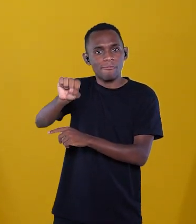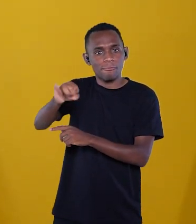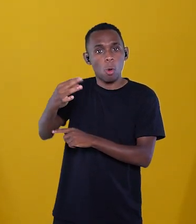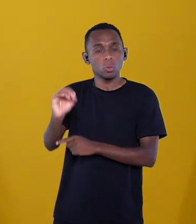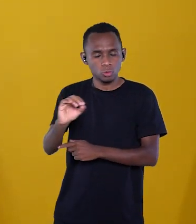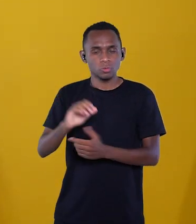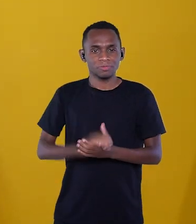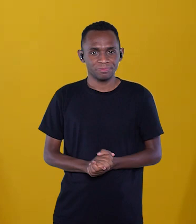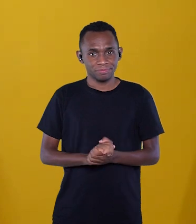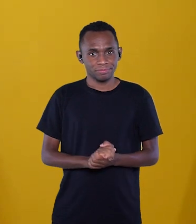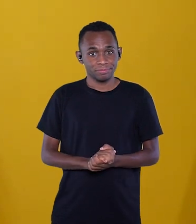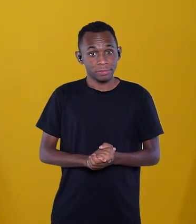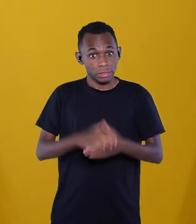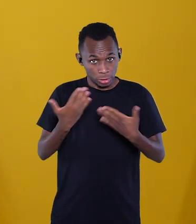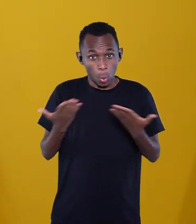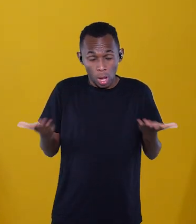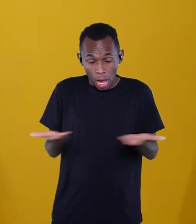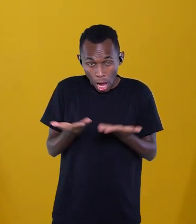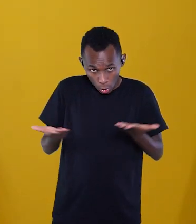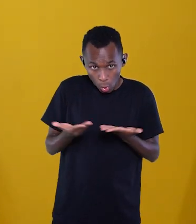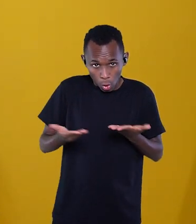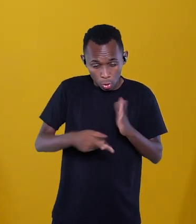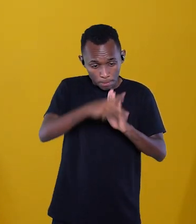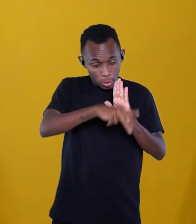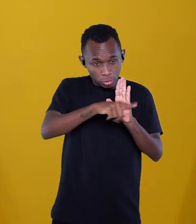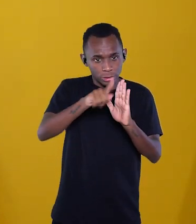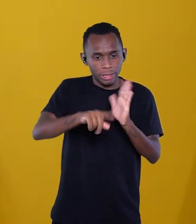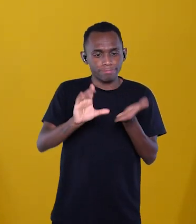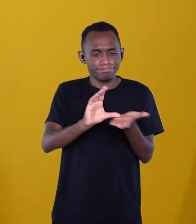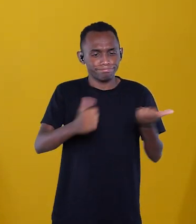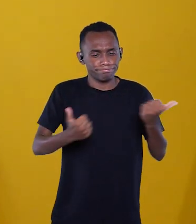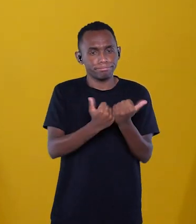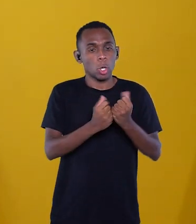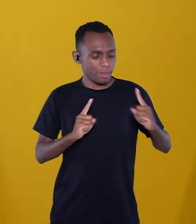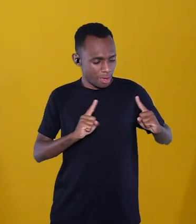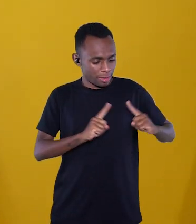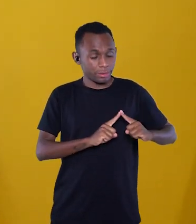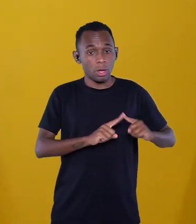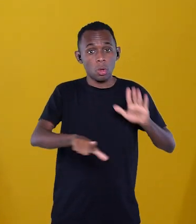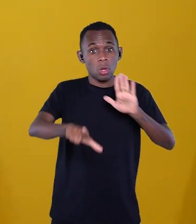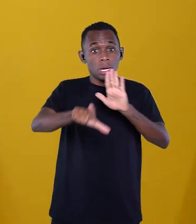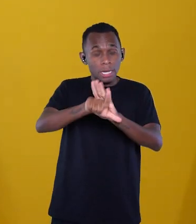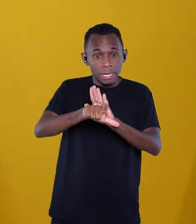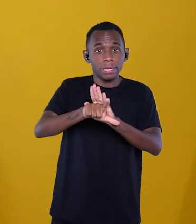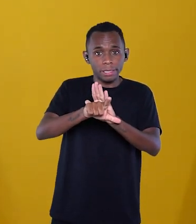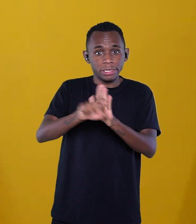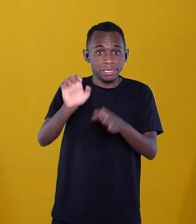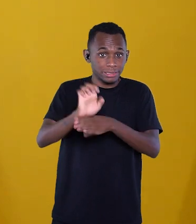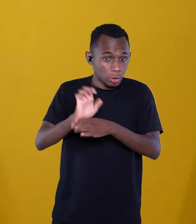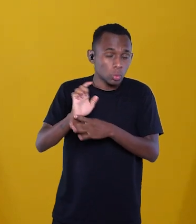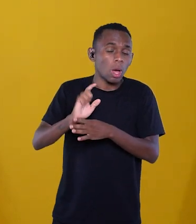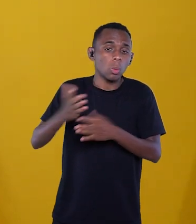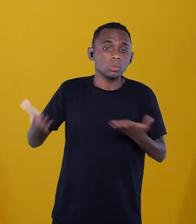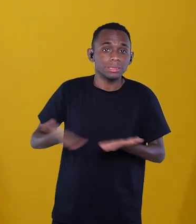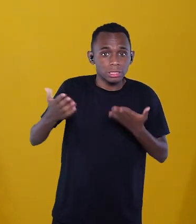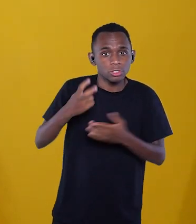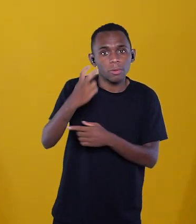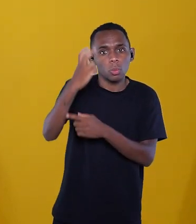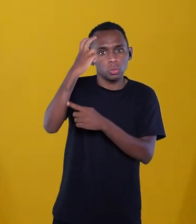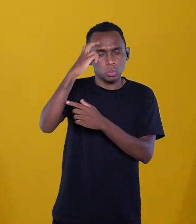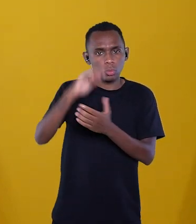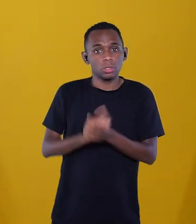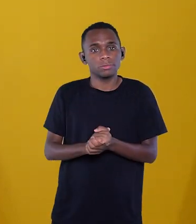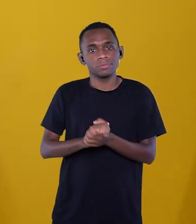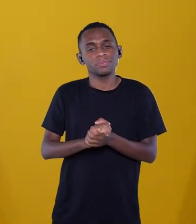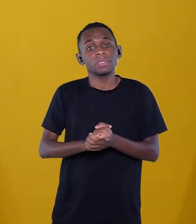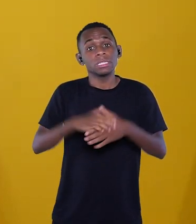Afonso Borges. Esta edição do projeto é patrocinada pela Gerdau, por meio da Lei Estadual de Incentivo à Cultura.